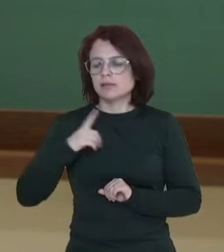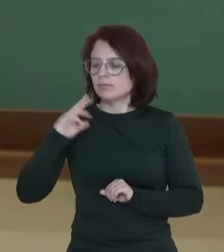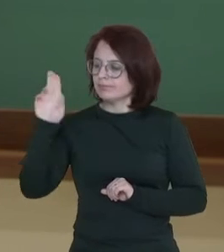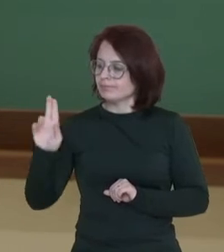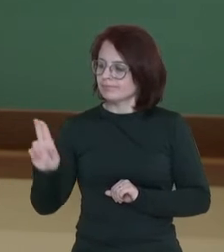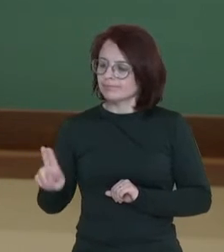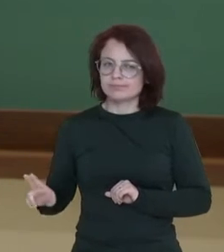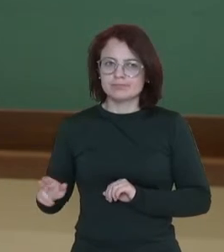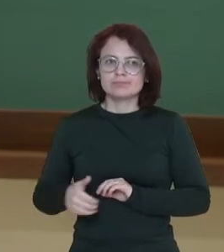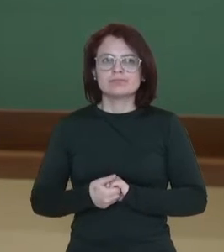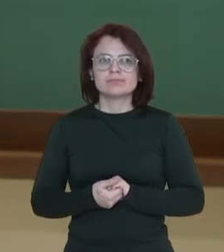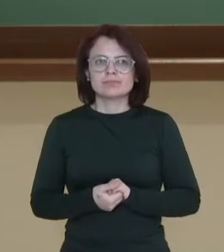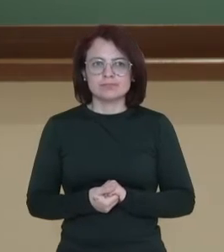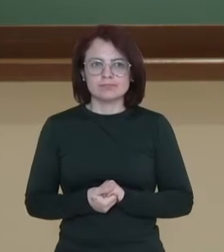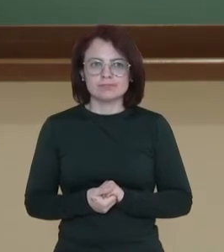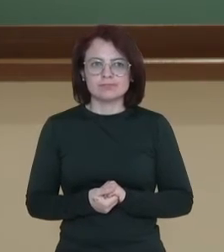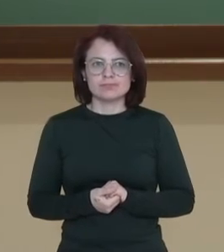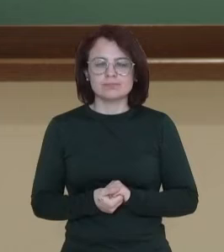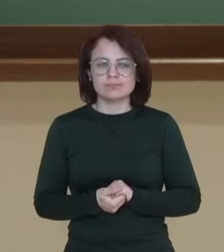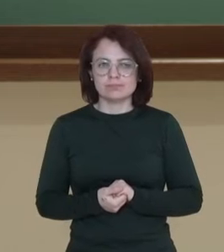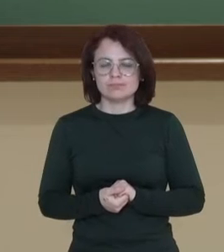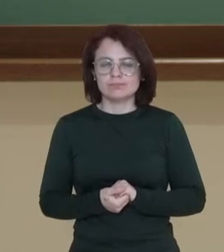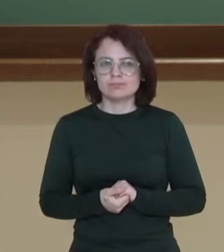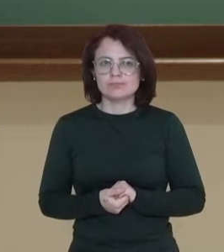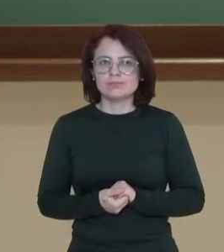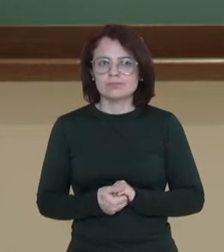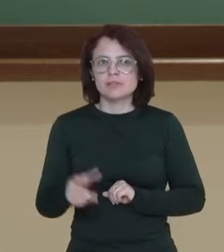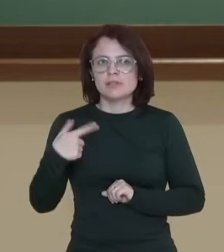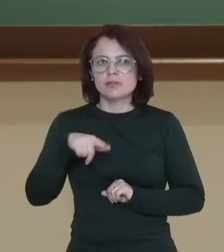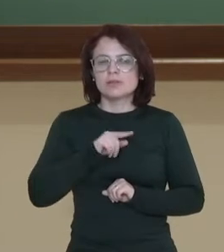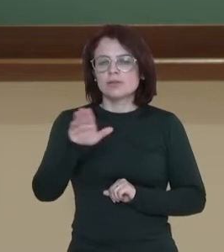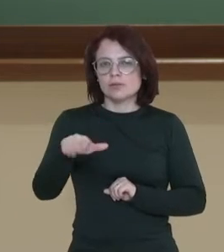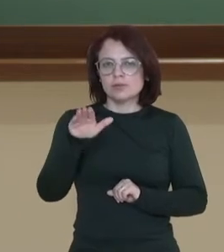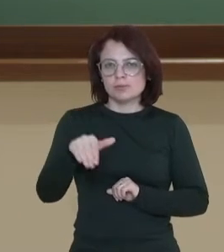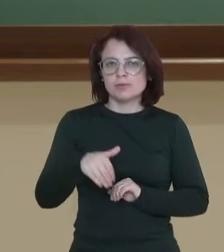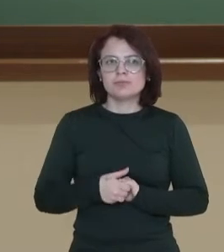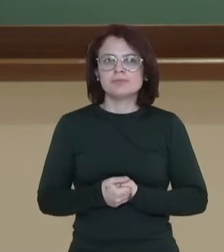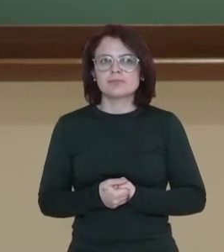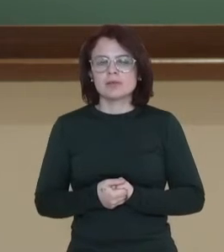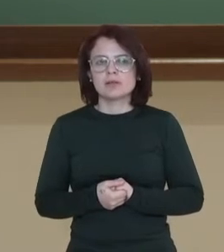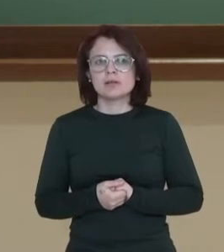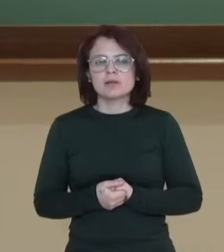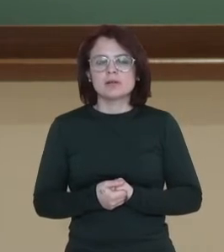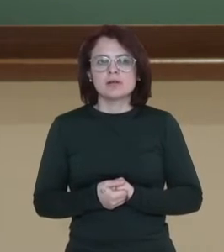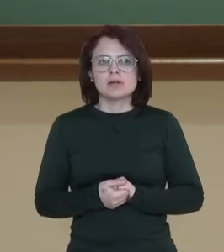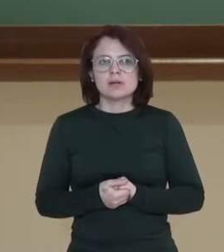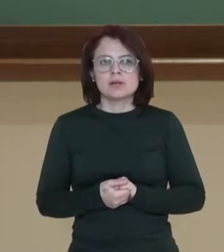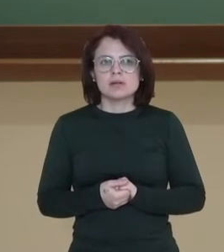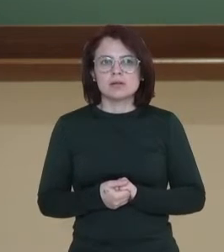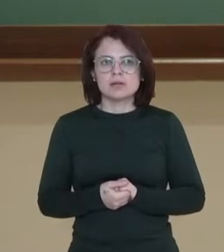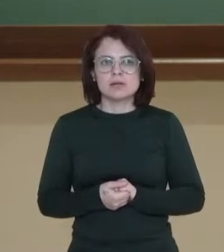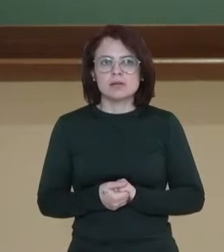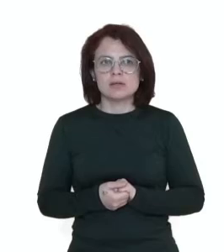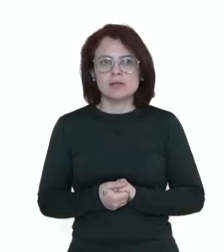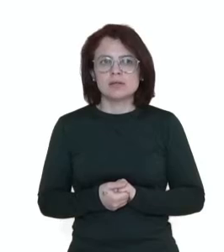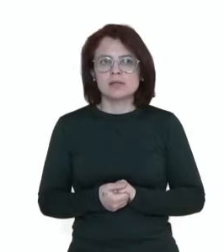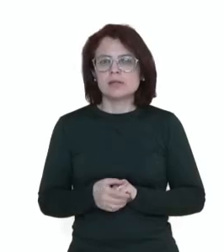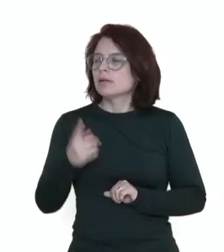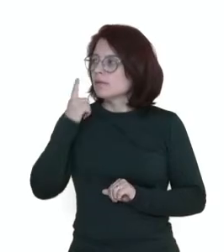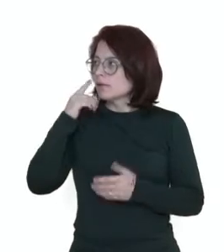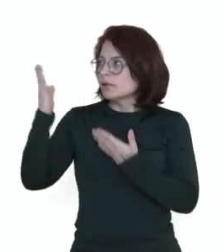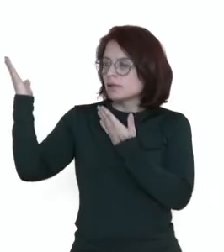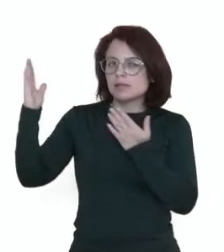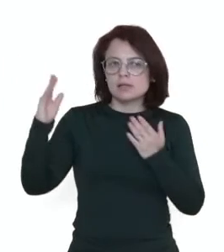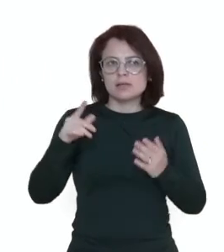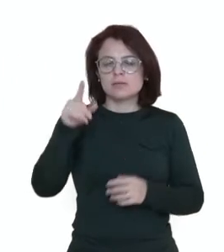ectoderme, endoderme e o que vai ser mais para frente o intestino. Ok? Aqui são as etapas, né,